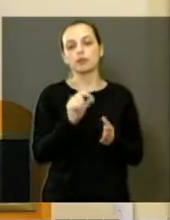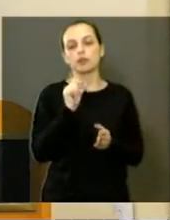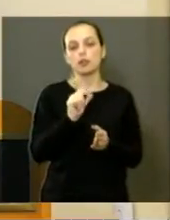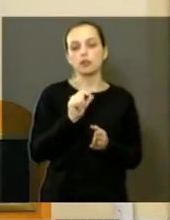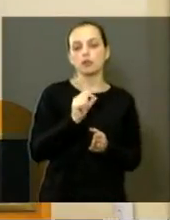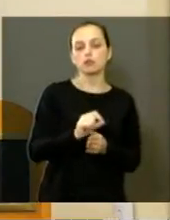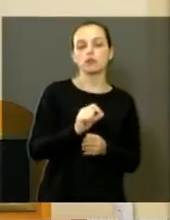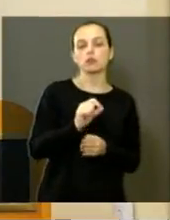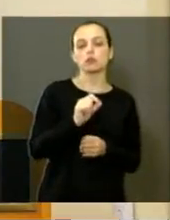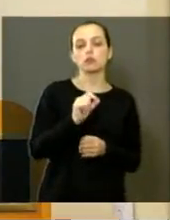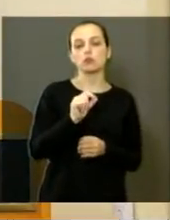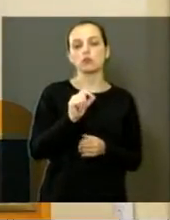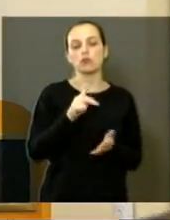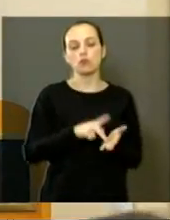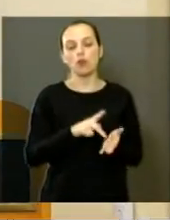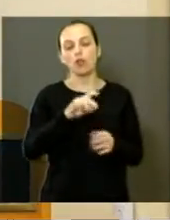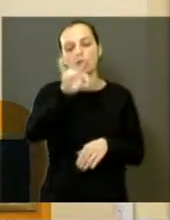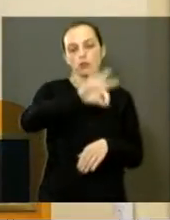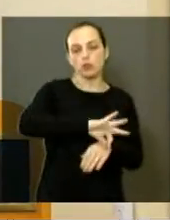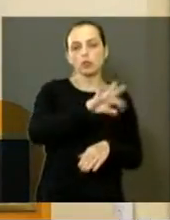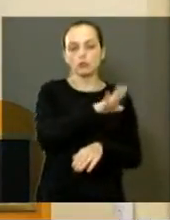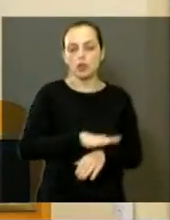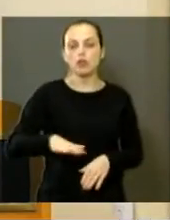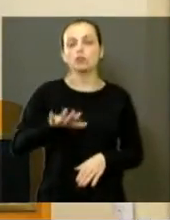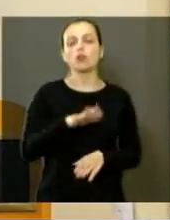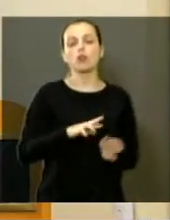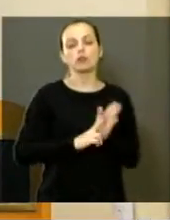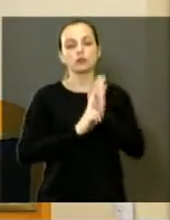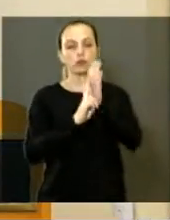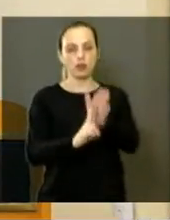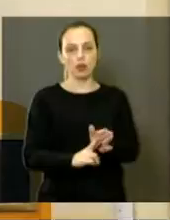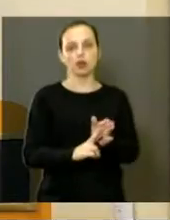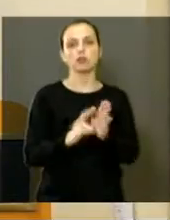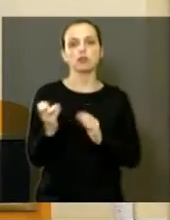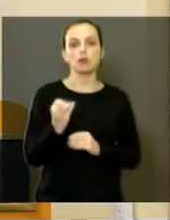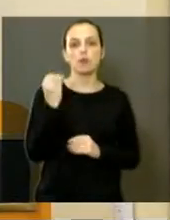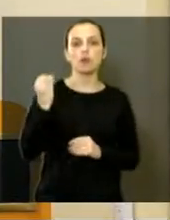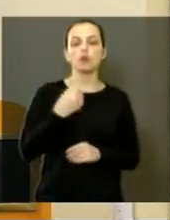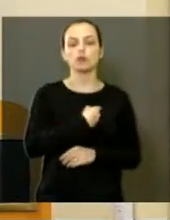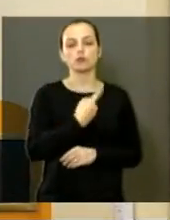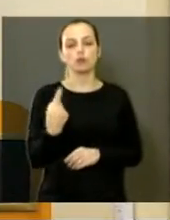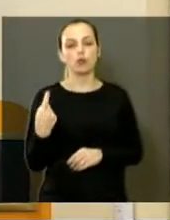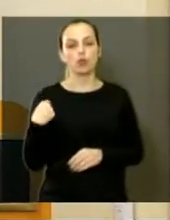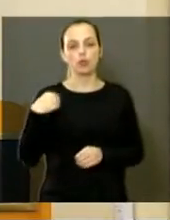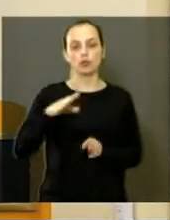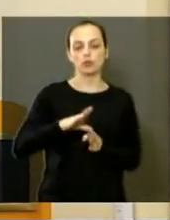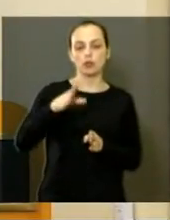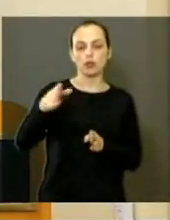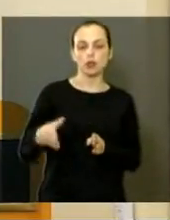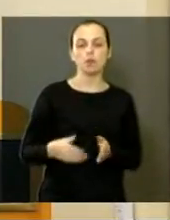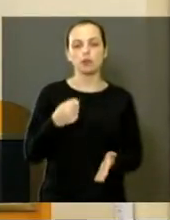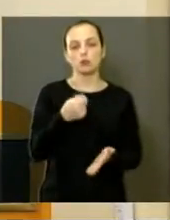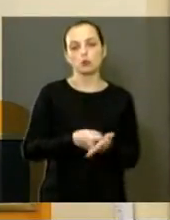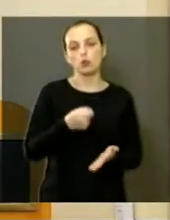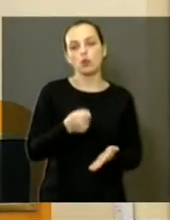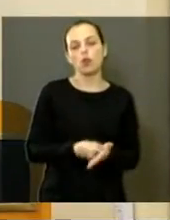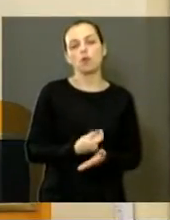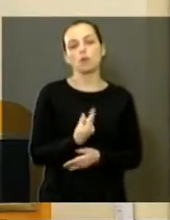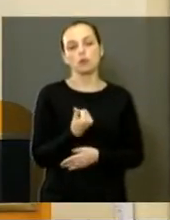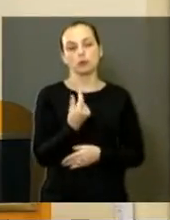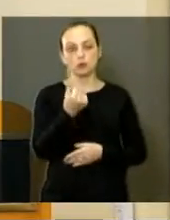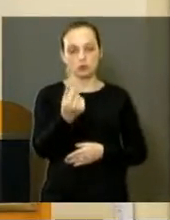nenhuma, um centro regional de referência e que nós aqui na Câmara Municipal temos que lutar para que os